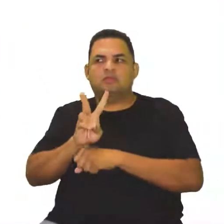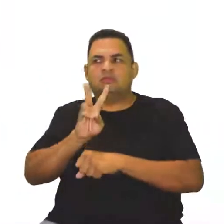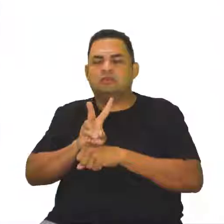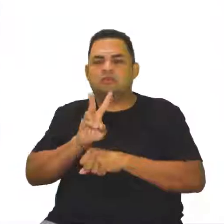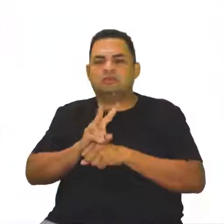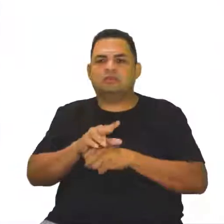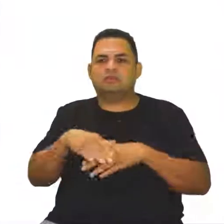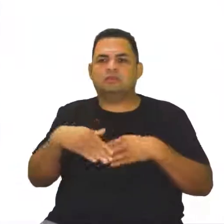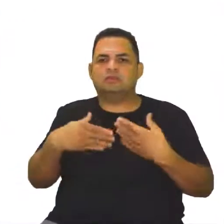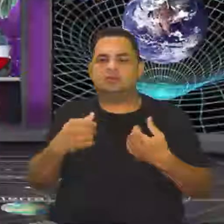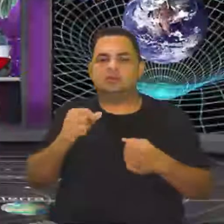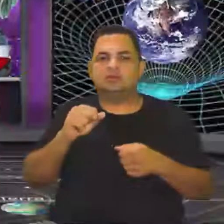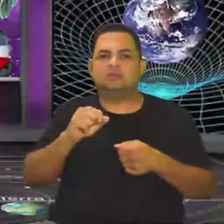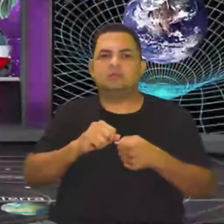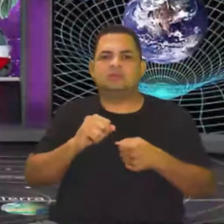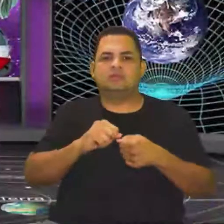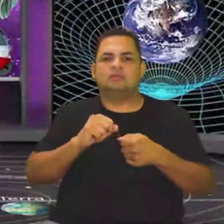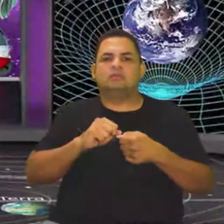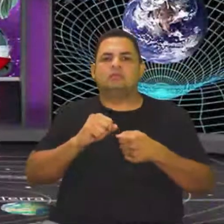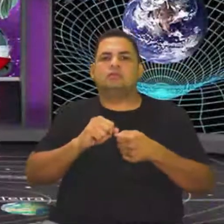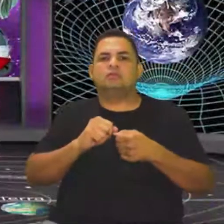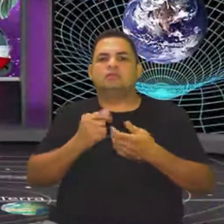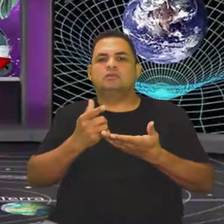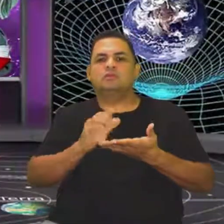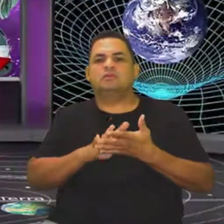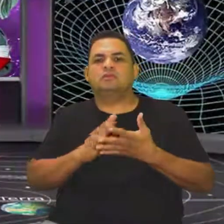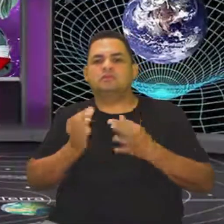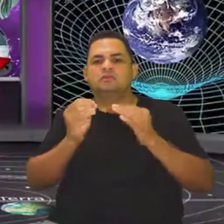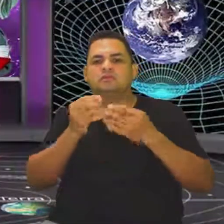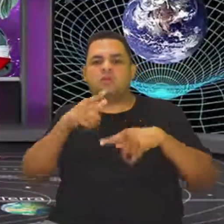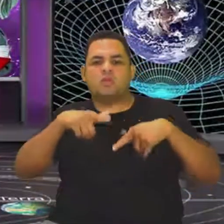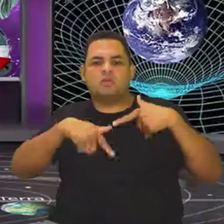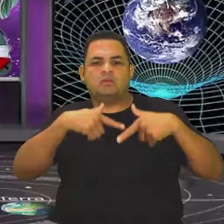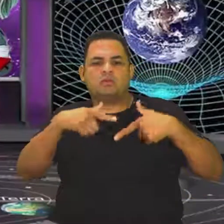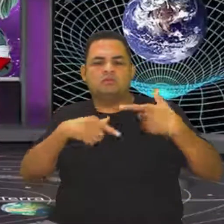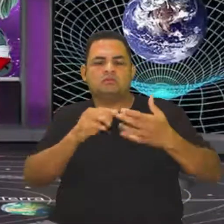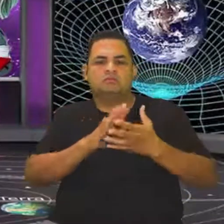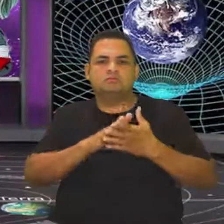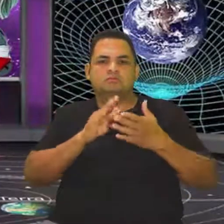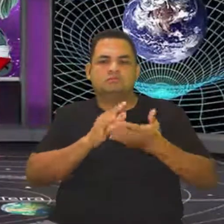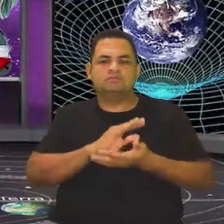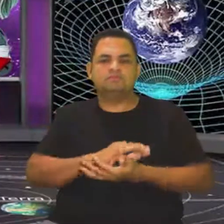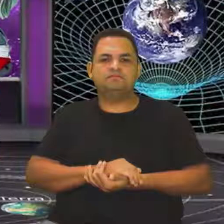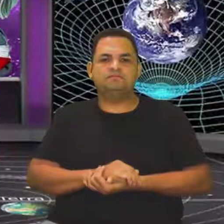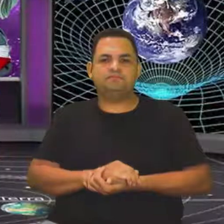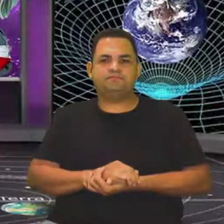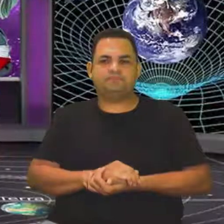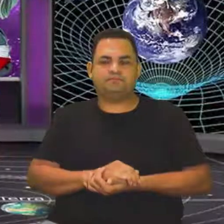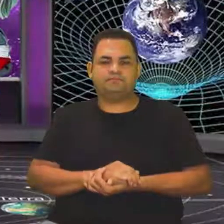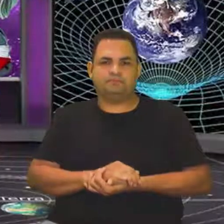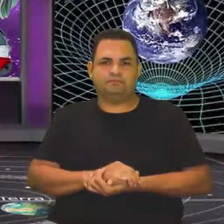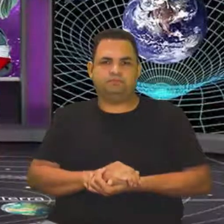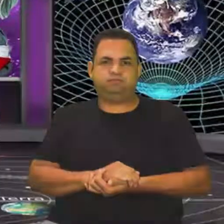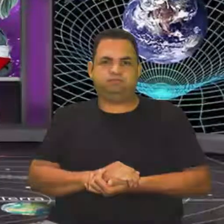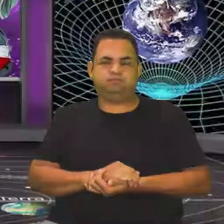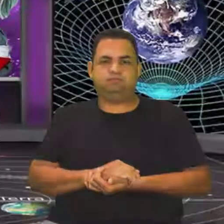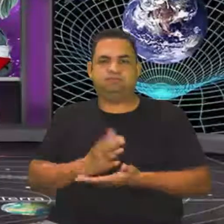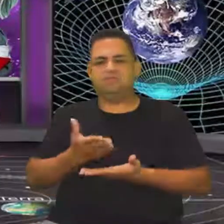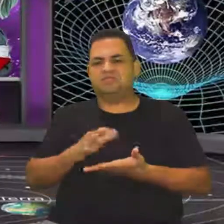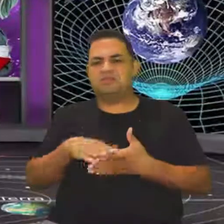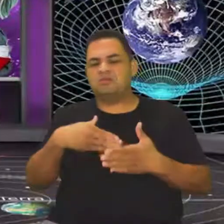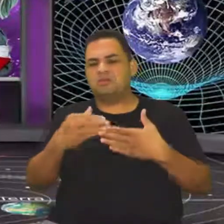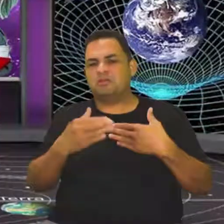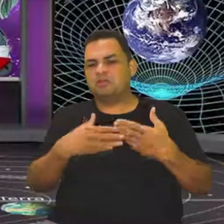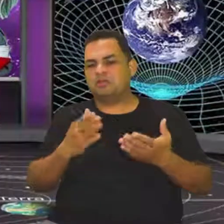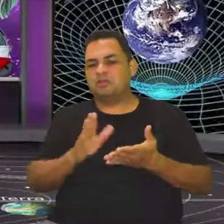pessoal, tá fazendo alguma instalação elétrica na sua casa? Ok, a instalação foi feita. Você vai colocar equipamento de qualquer jeito?